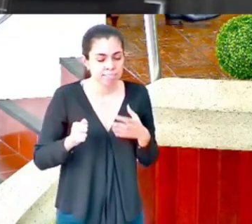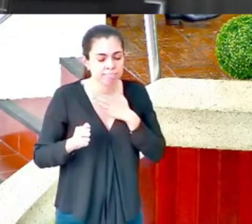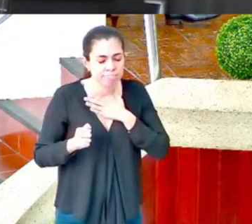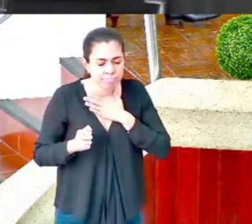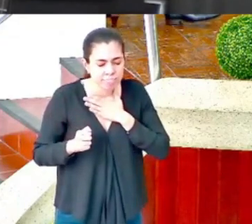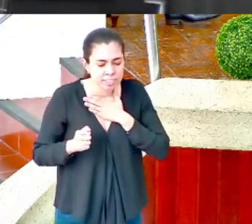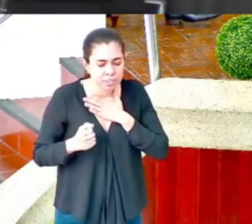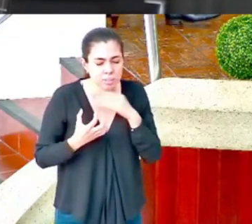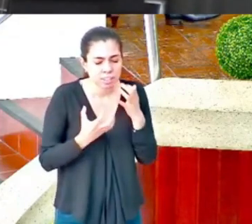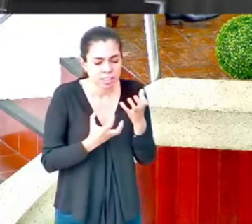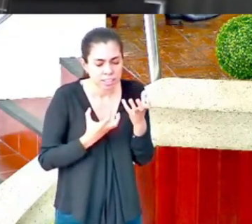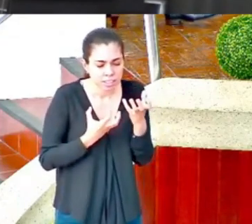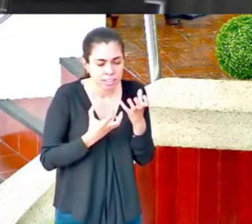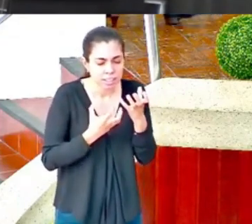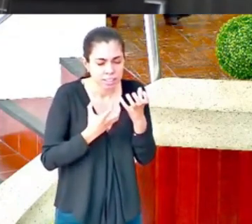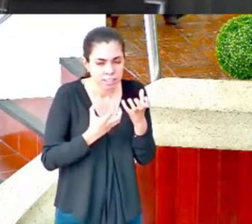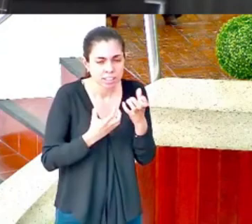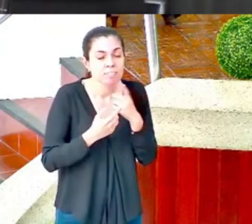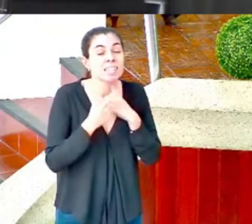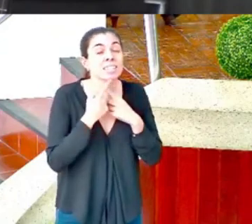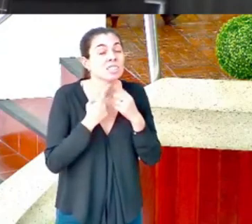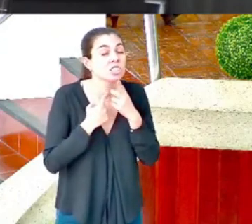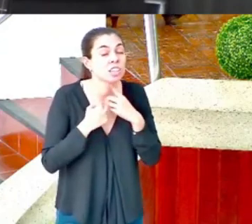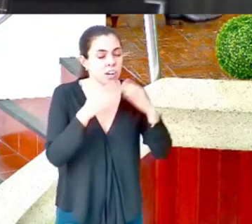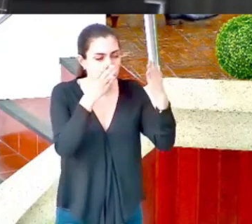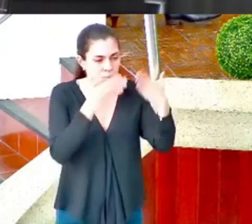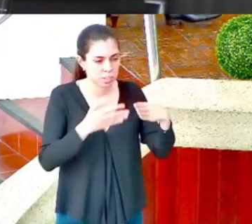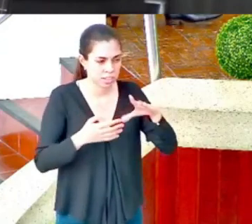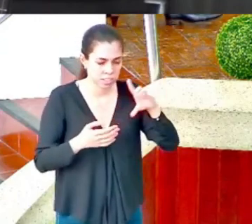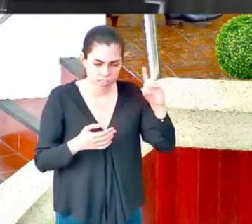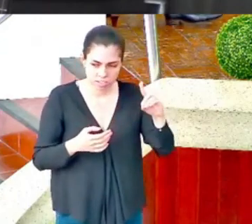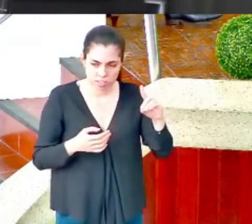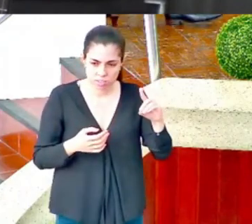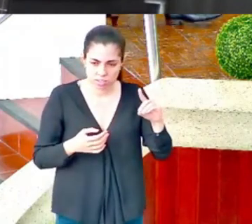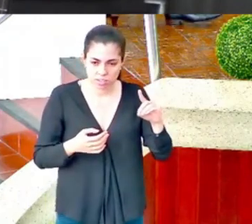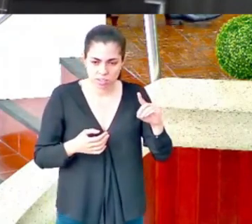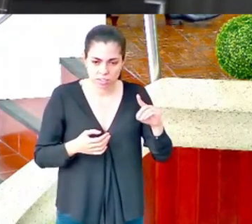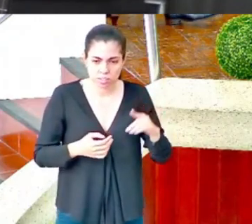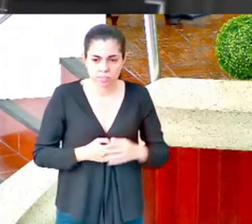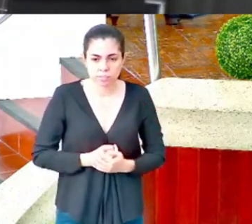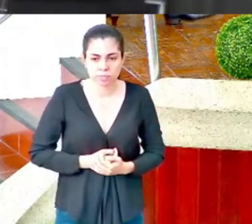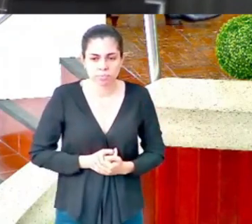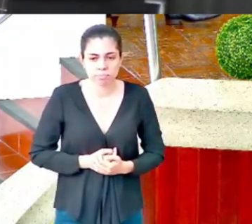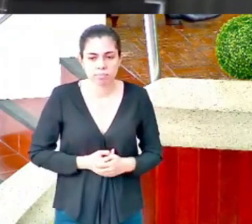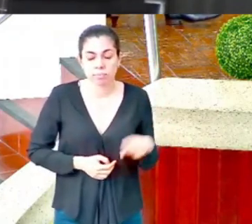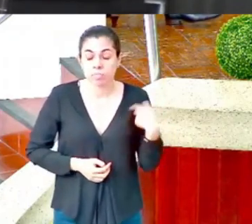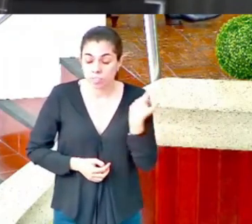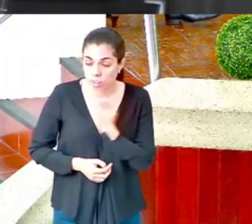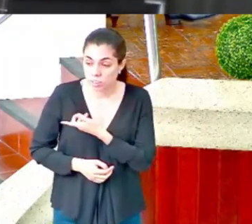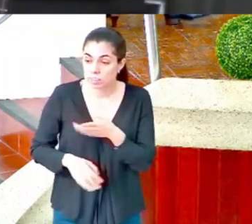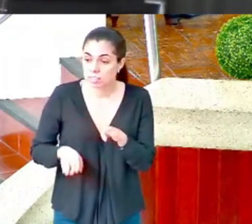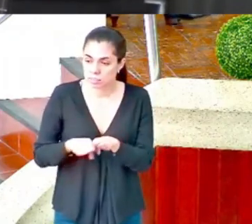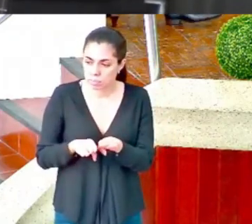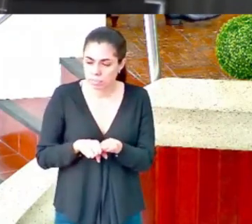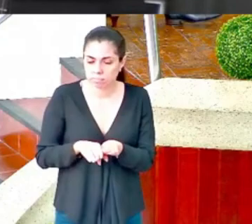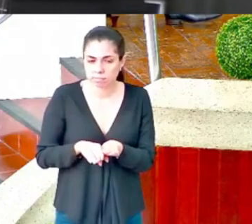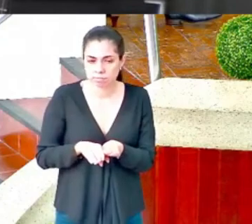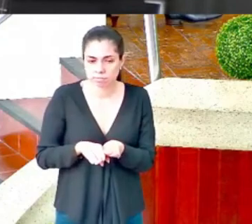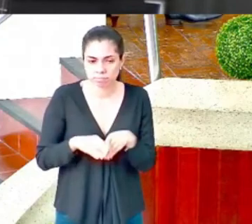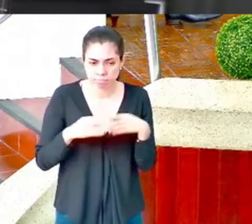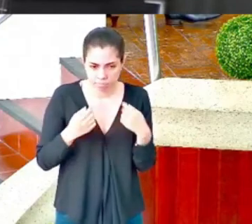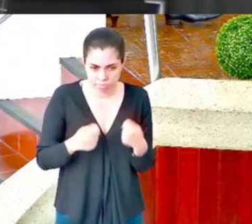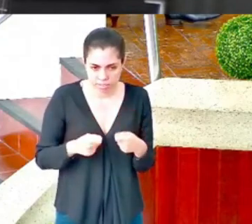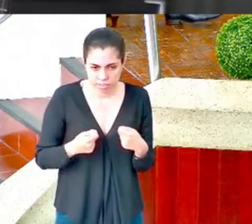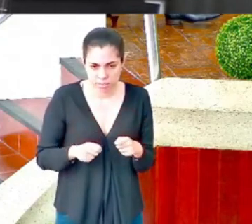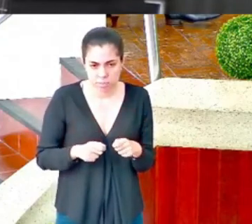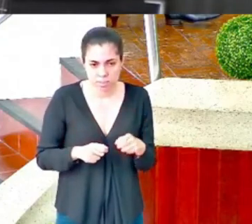volta. Eu gostaria muito que eu e você nos perguntássemos se a palavra está nos trazendo de volta. Se a palavra está nos